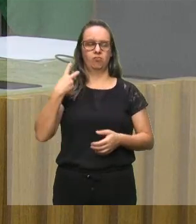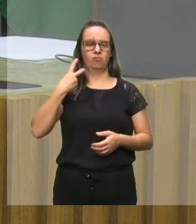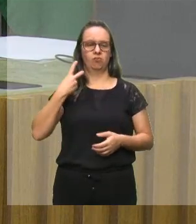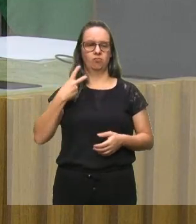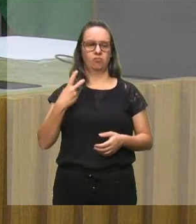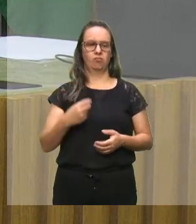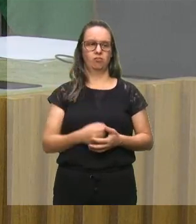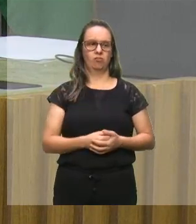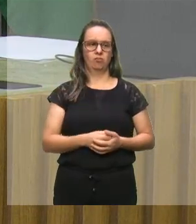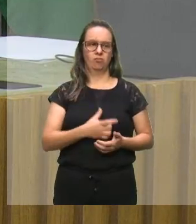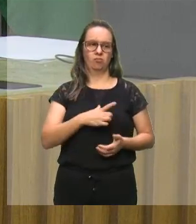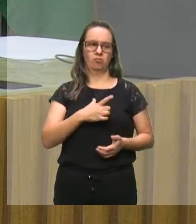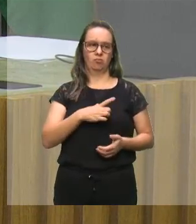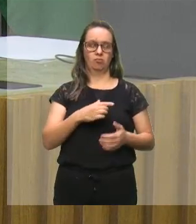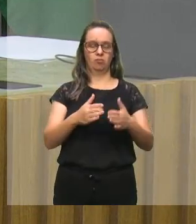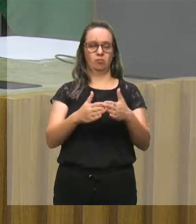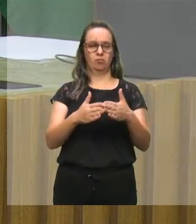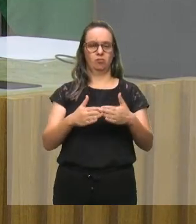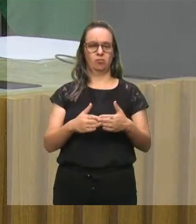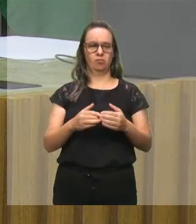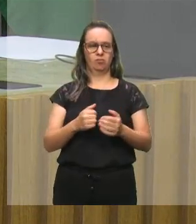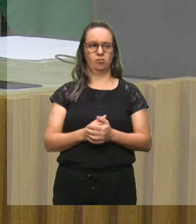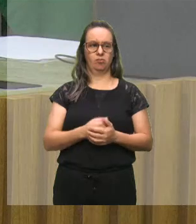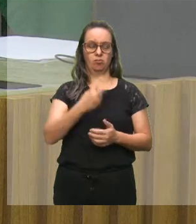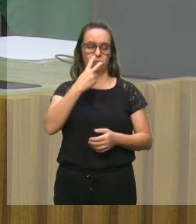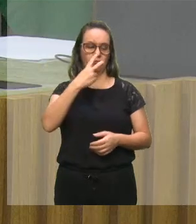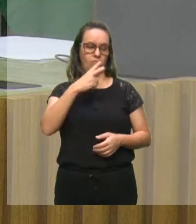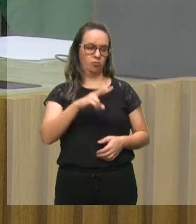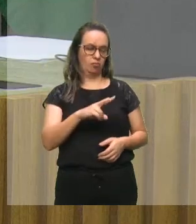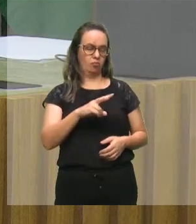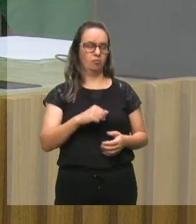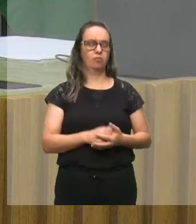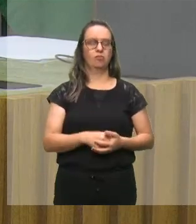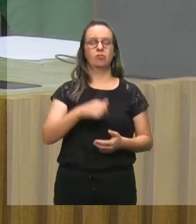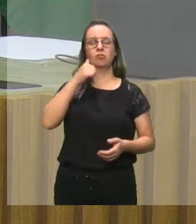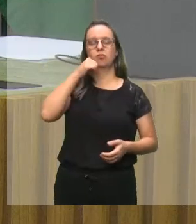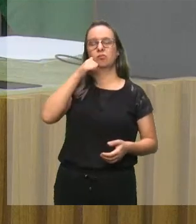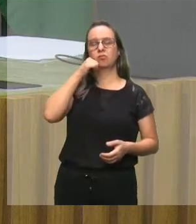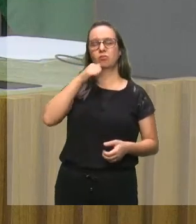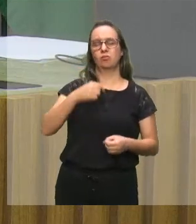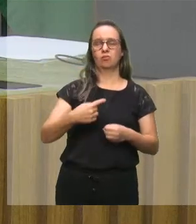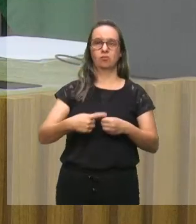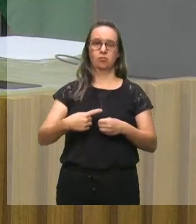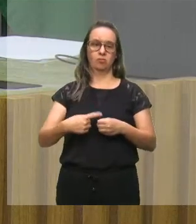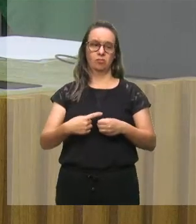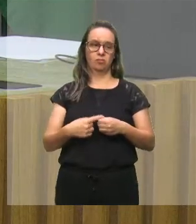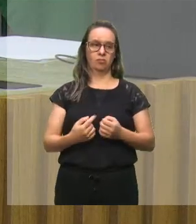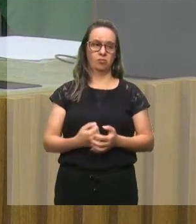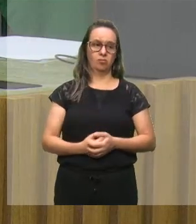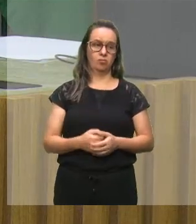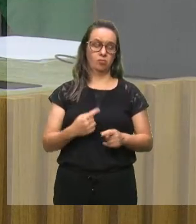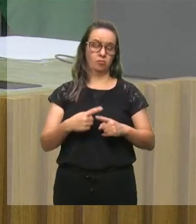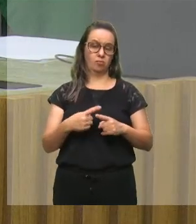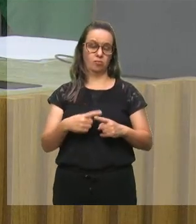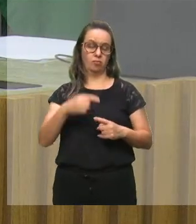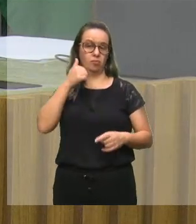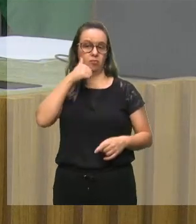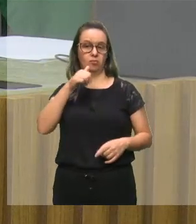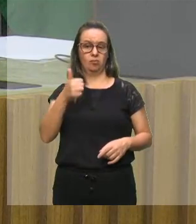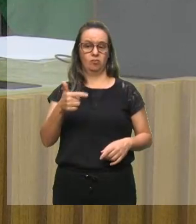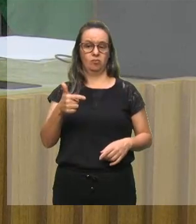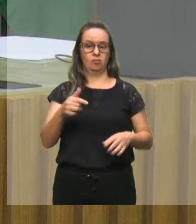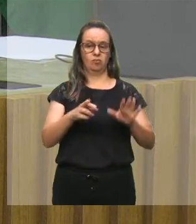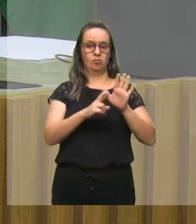que estarão aqui no ano que vem que olhem para as mulheres da cidade, já que nós não teremos representantes, né? Porque muito eu ouvi nas